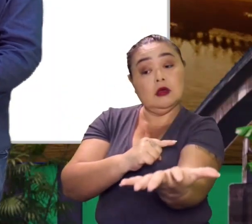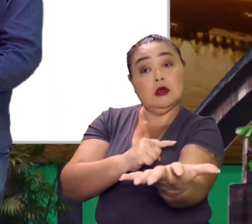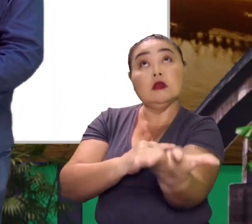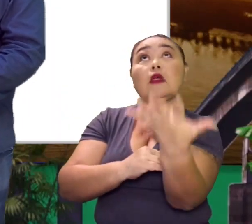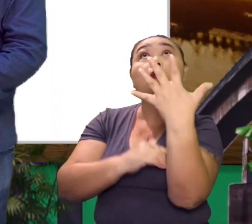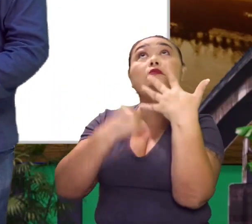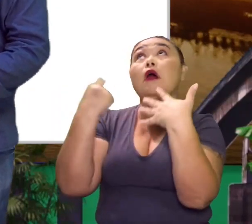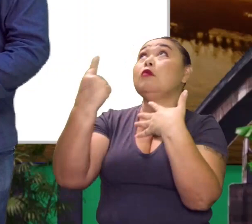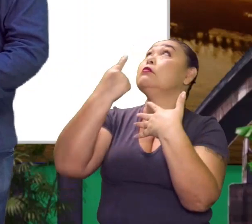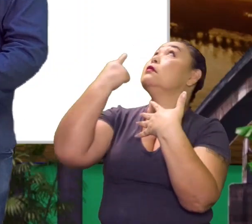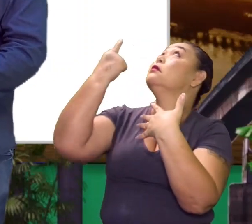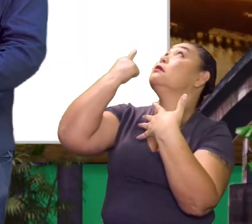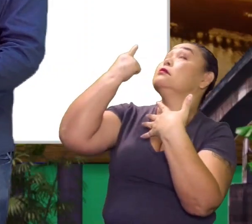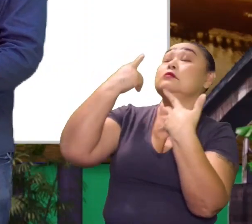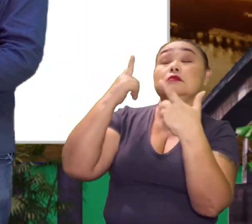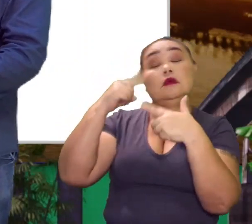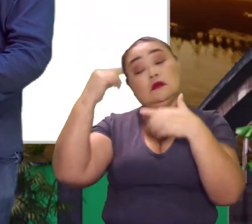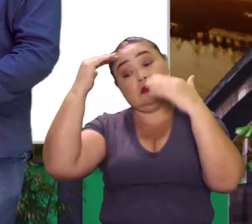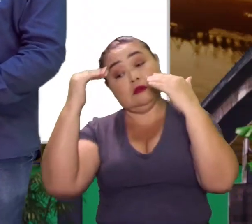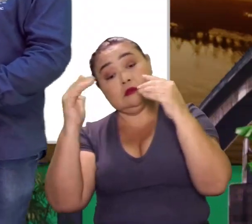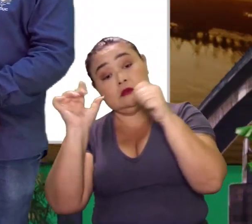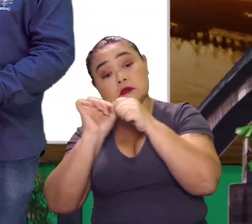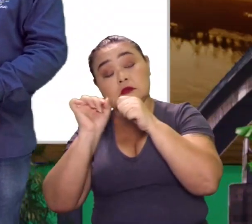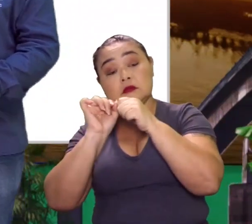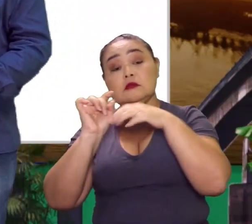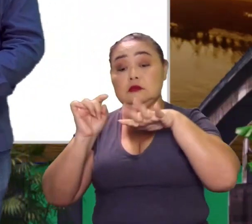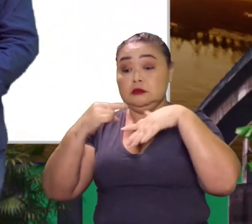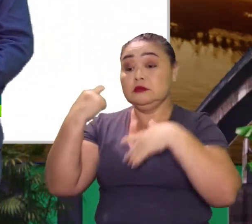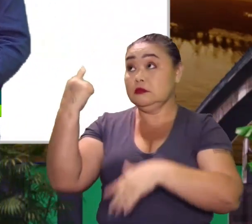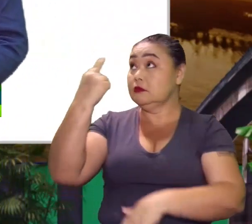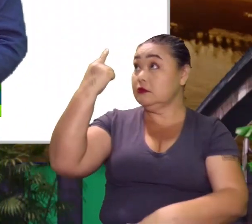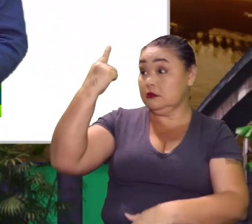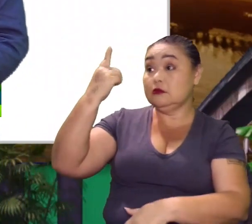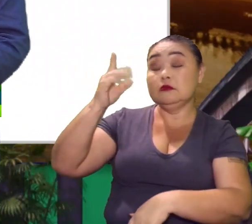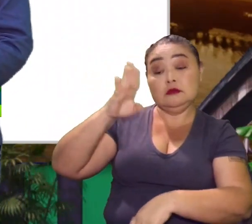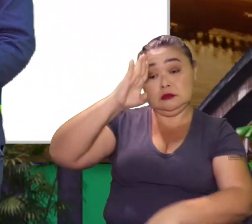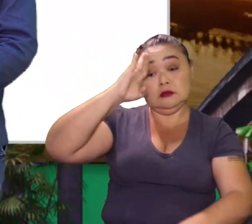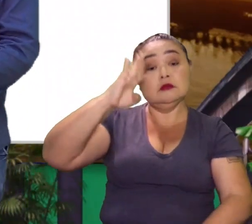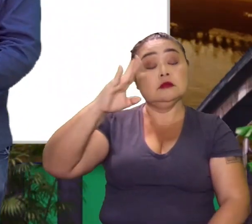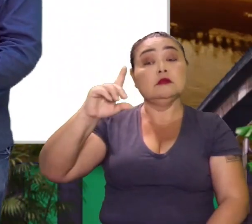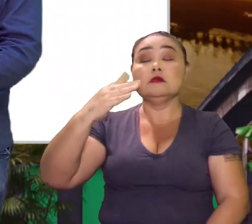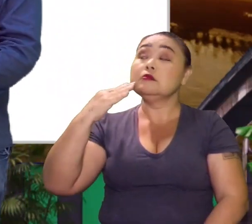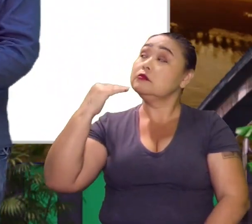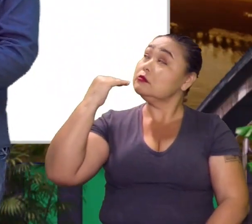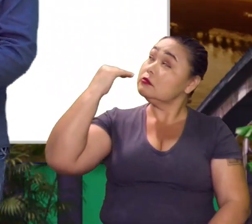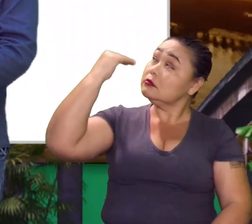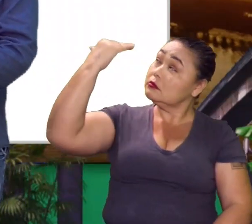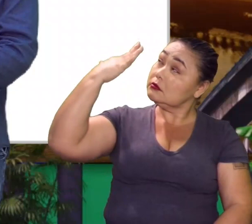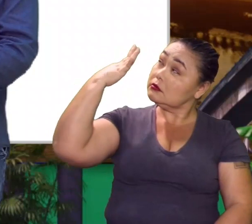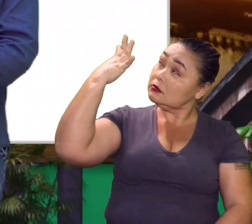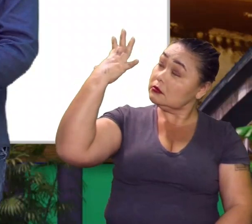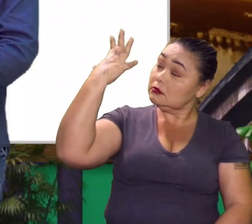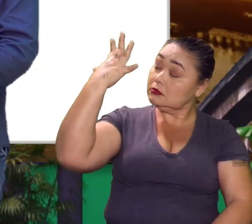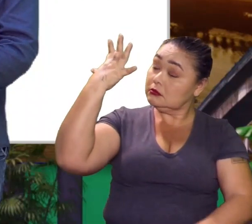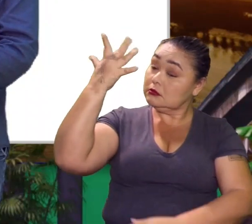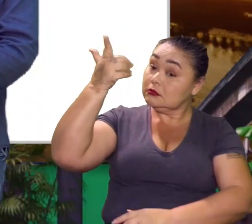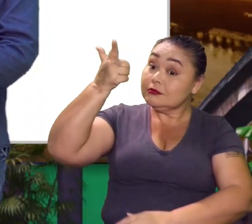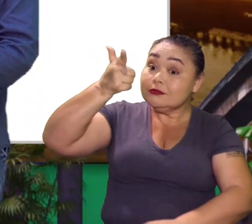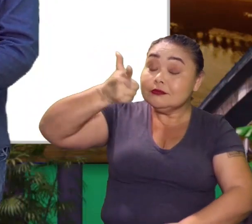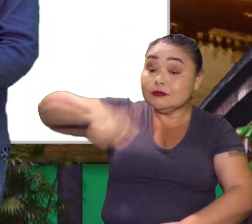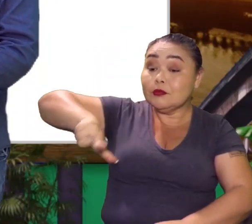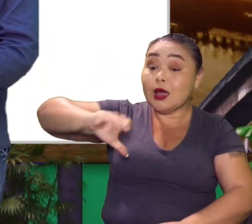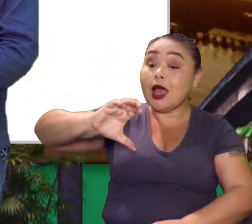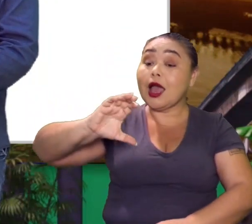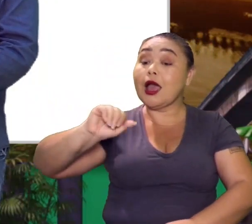grande porte, independente se é de grande porte ou não, mas as de grande porte principalmente, elas reliberam novamente